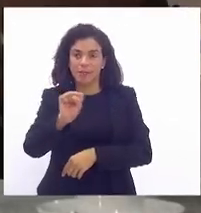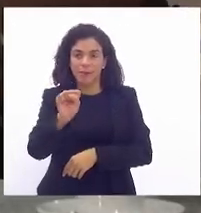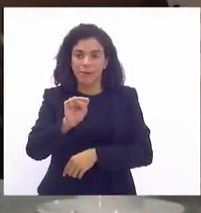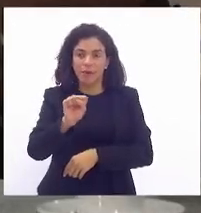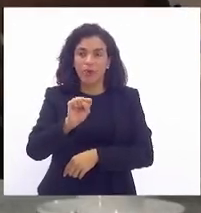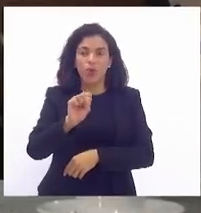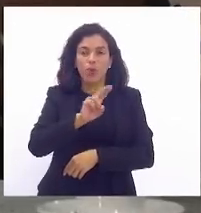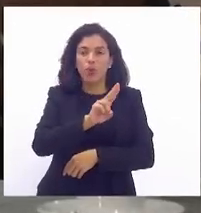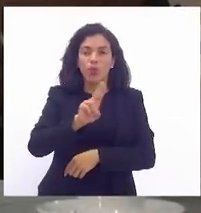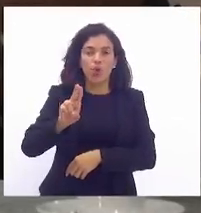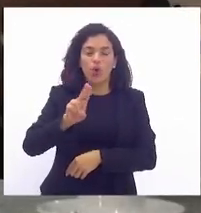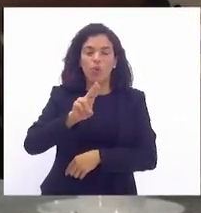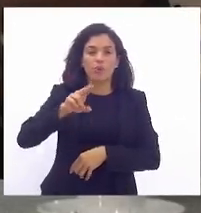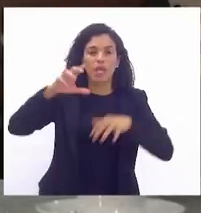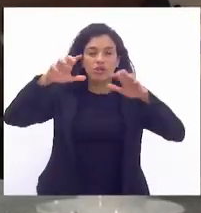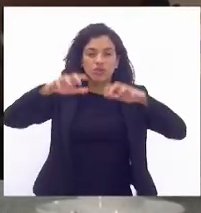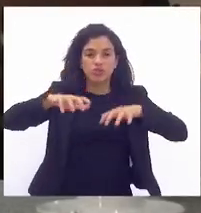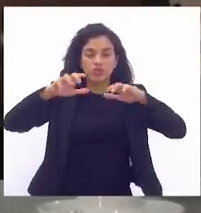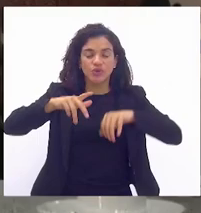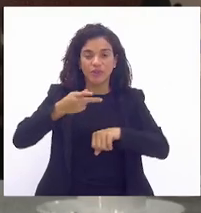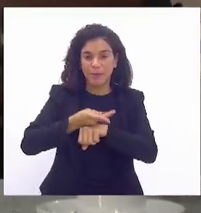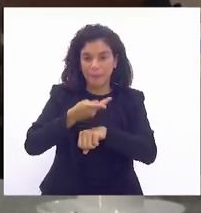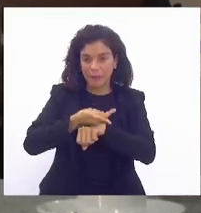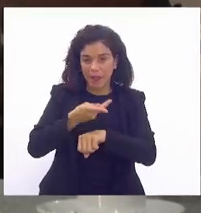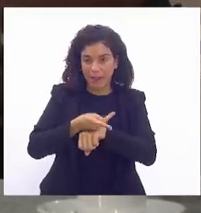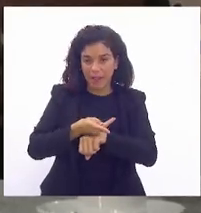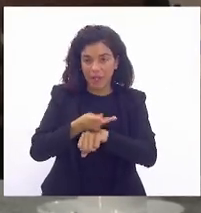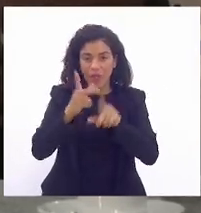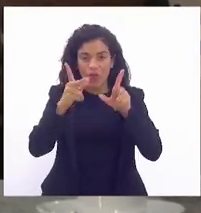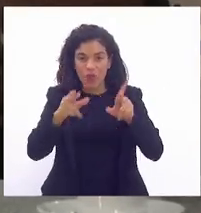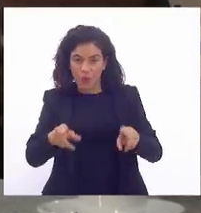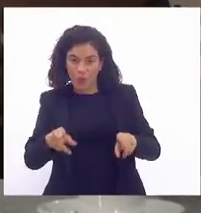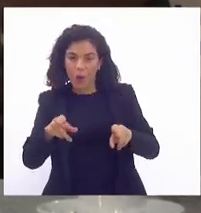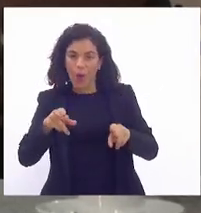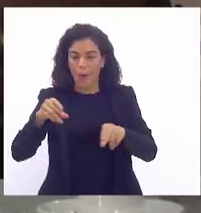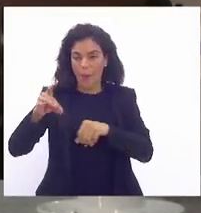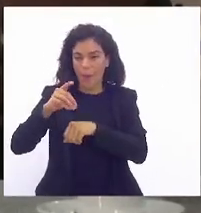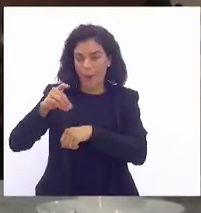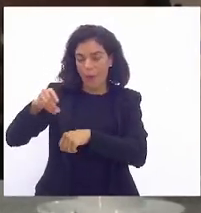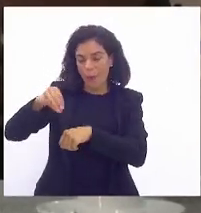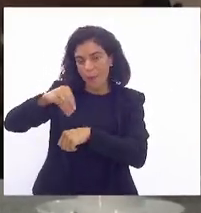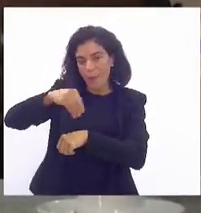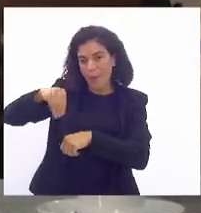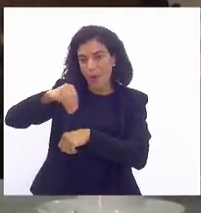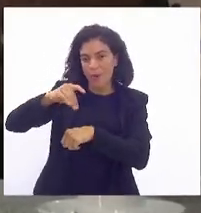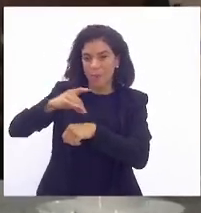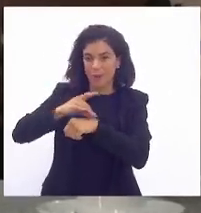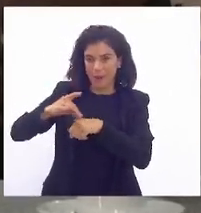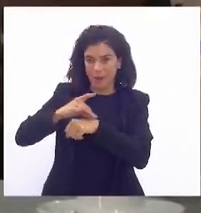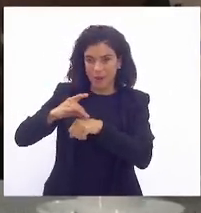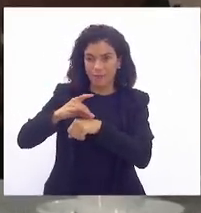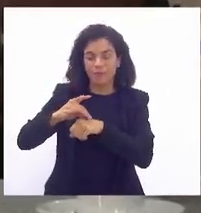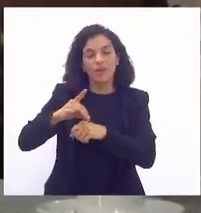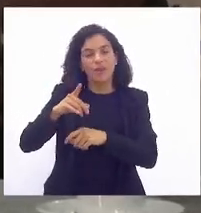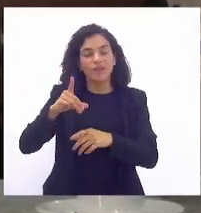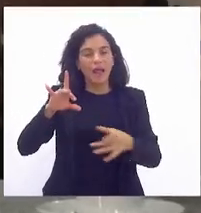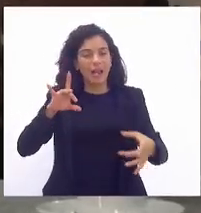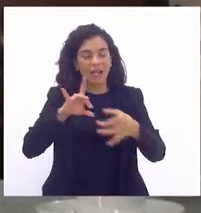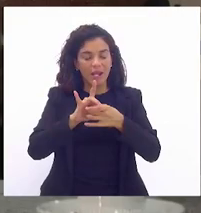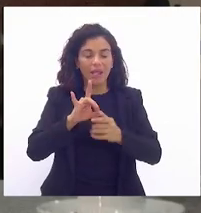fenômeno chamado chuva de prata, que é muito parecido com a deposição do pó preto aqui. Isso também está atrelado à indústria siderúrgica, também